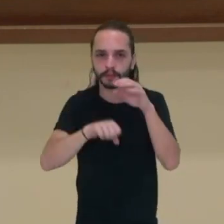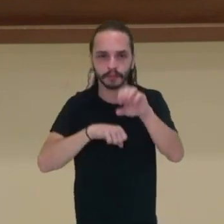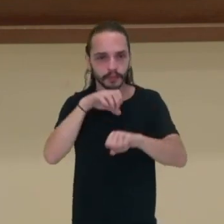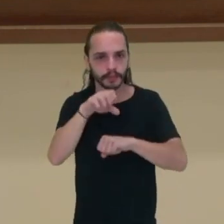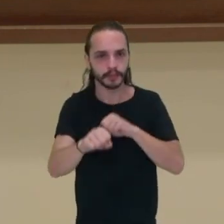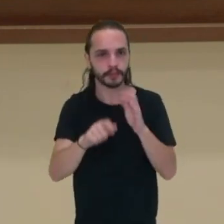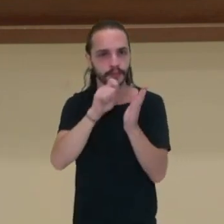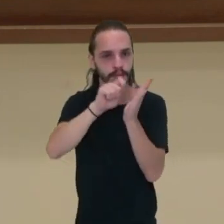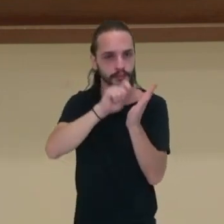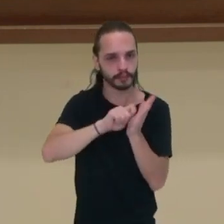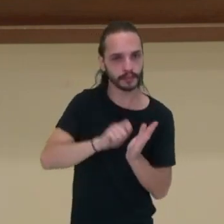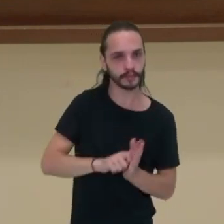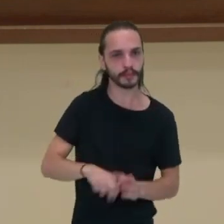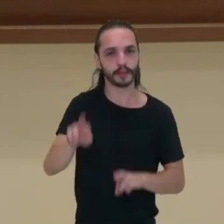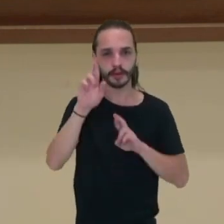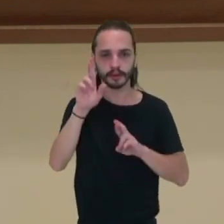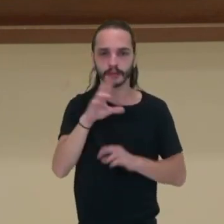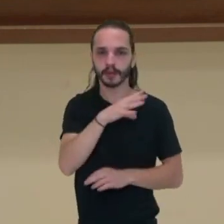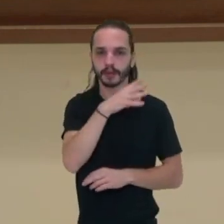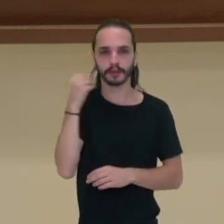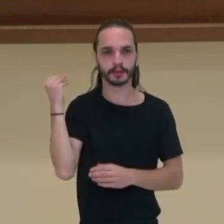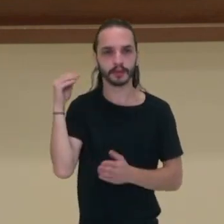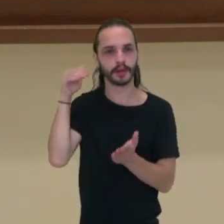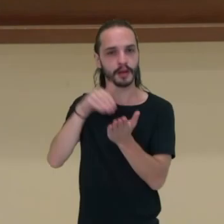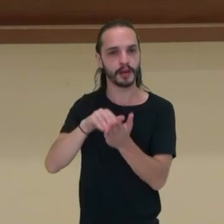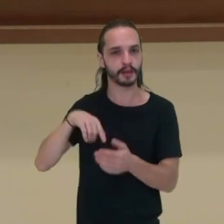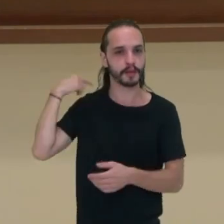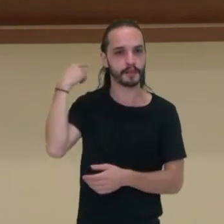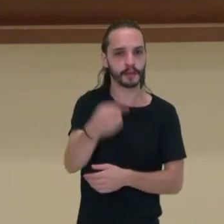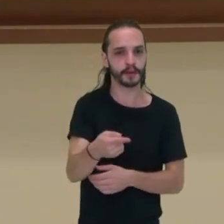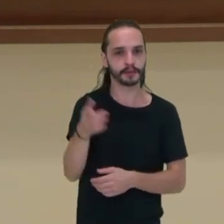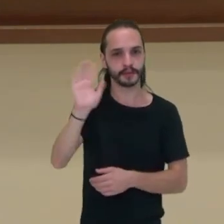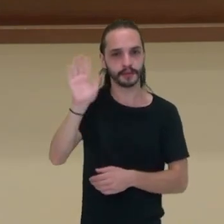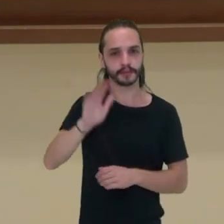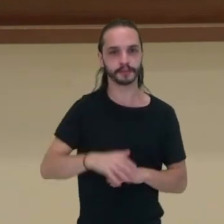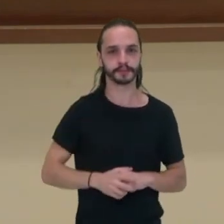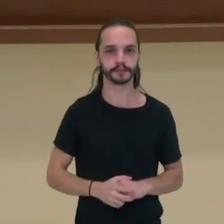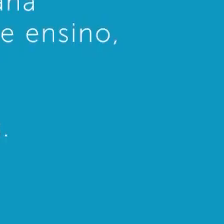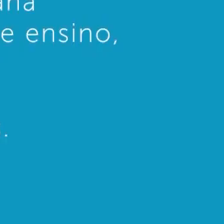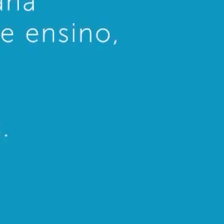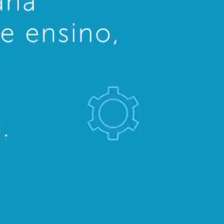anotações e tudo mais. Espero que vocês tenham gostado, galera, e até uma próxima. Valeu!